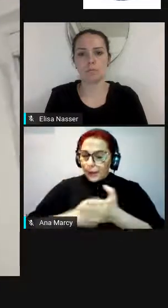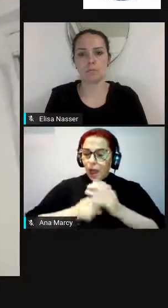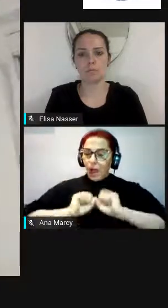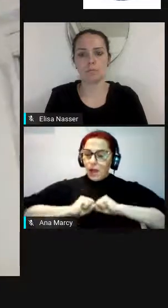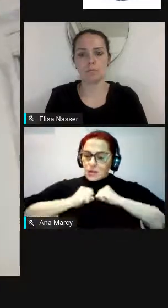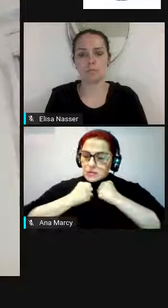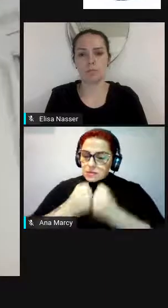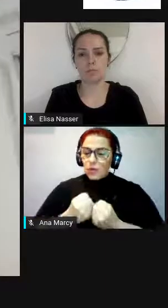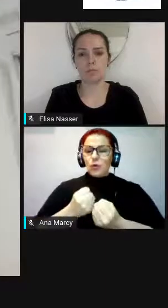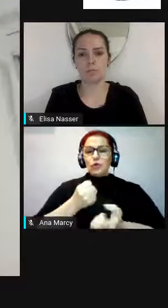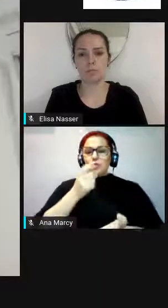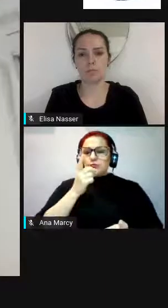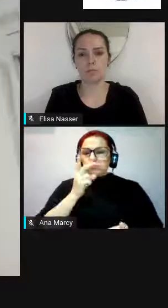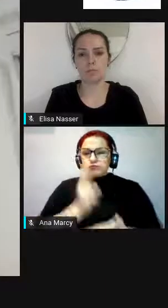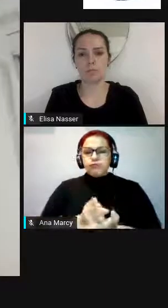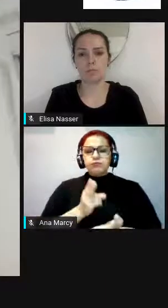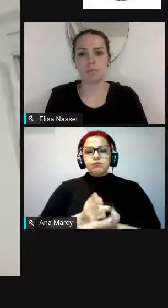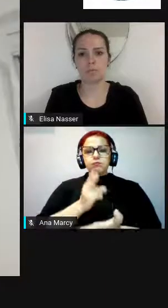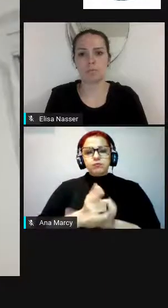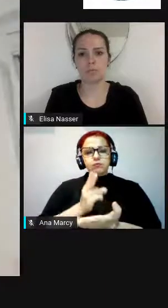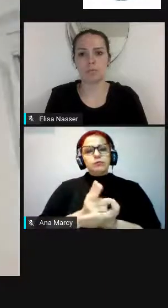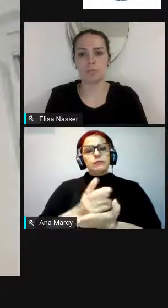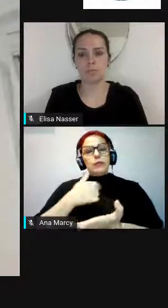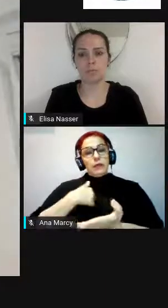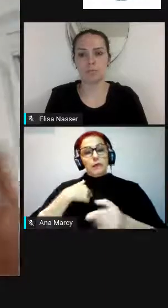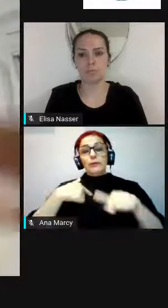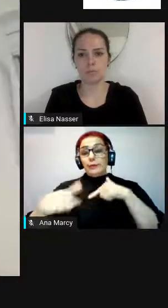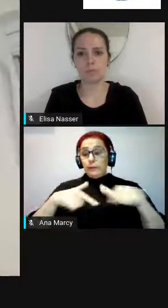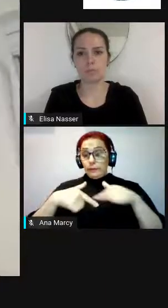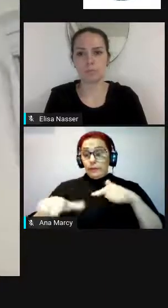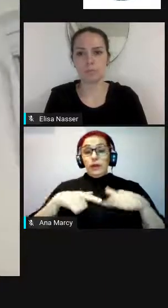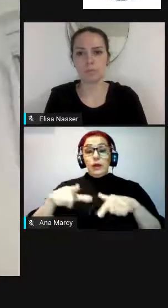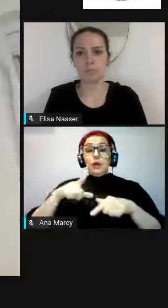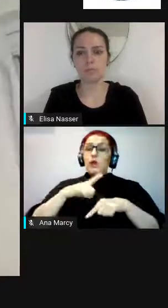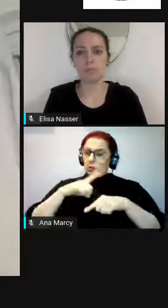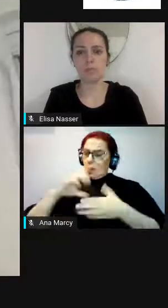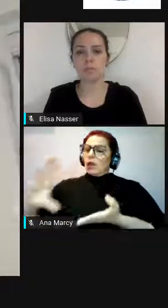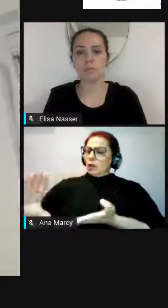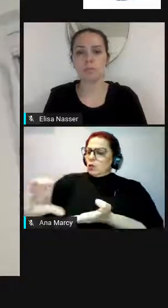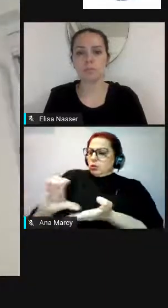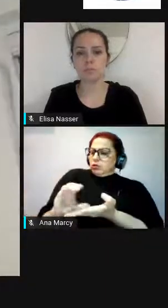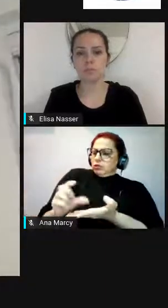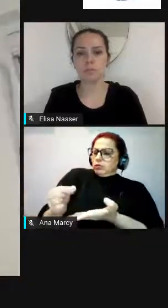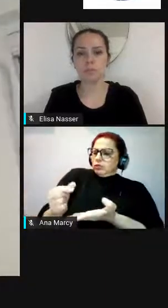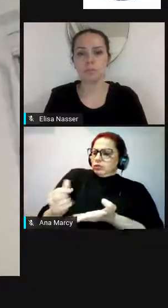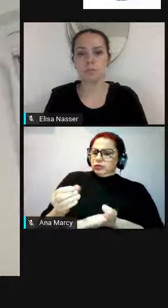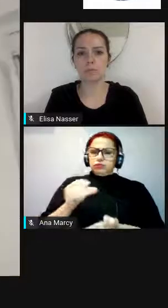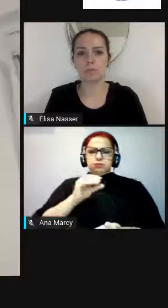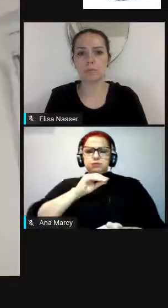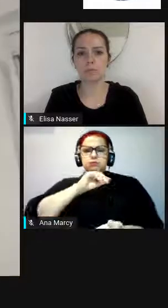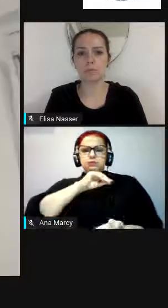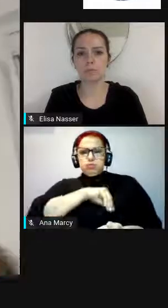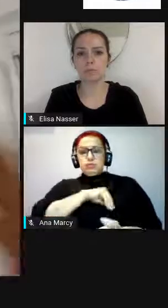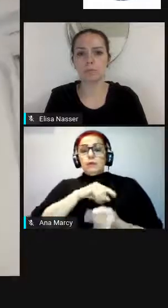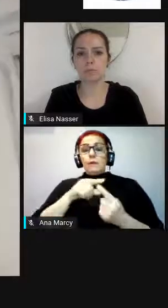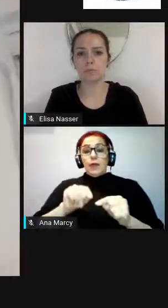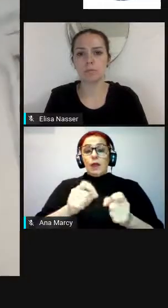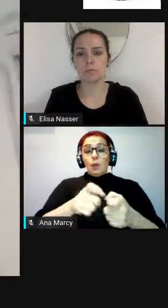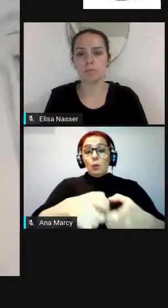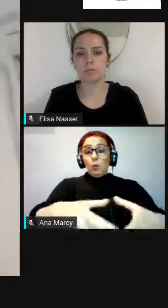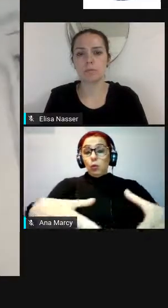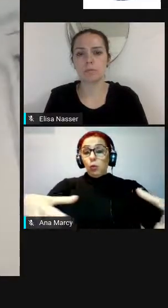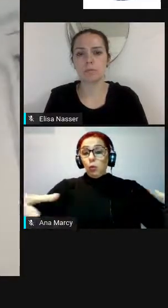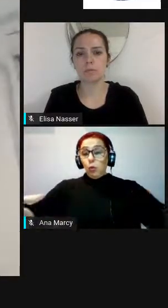trabalho e dedicação Eu trabalho muito né eu tenho um monte de cliente sofá tudo bastante mas eu trabalho muito né tem muita tem muito